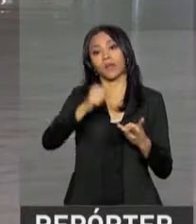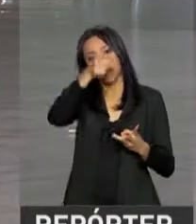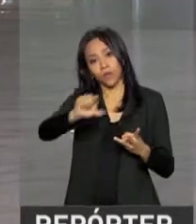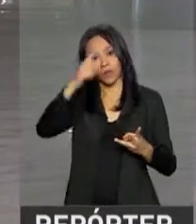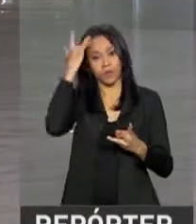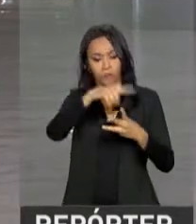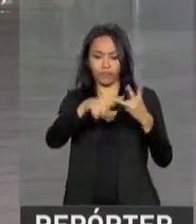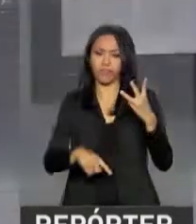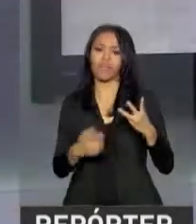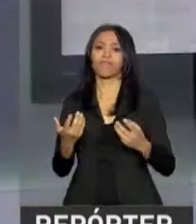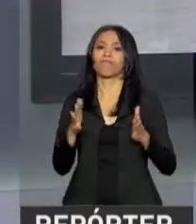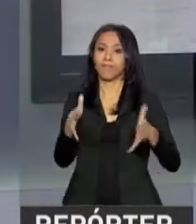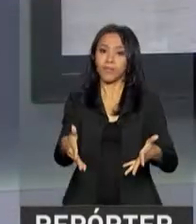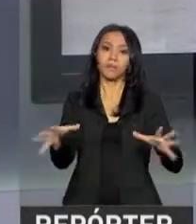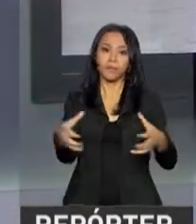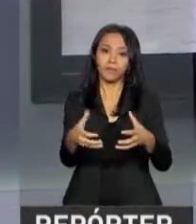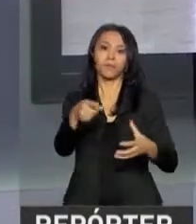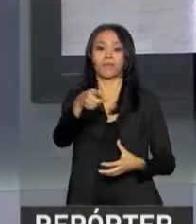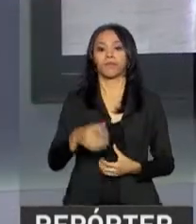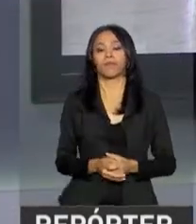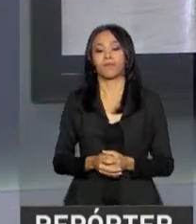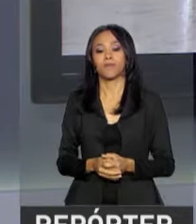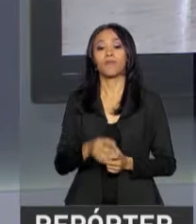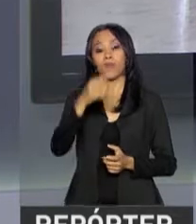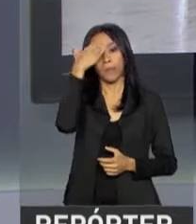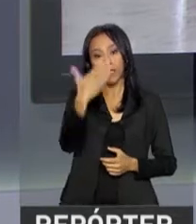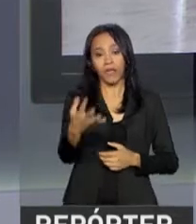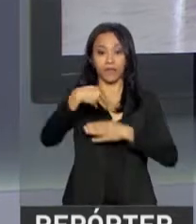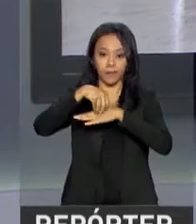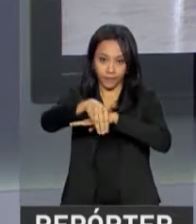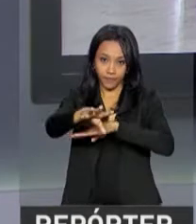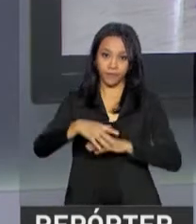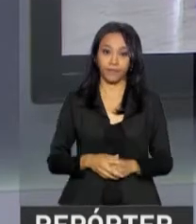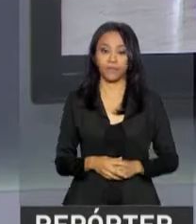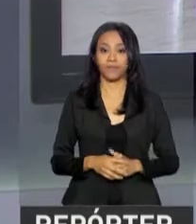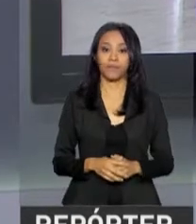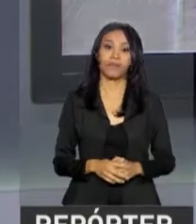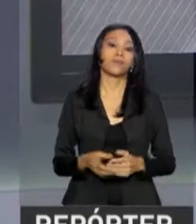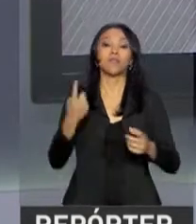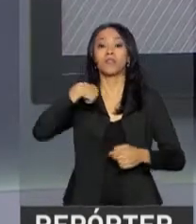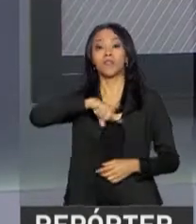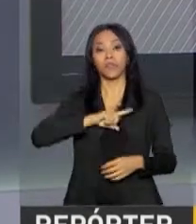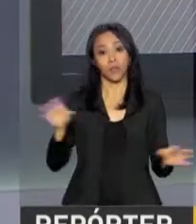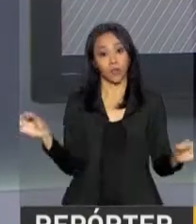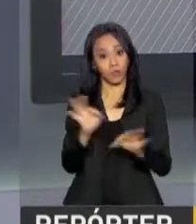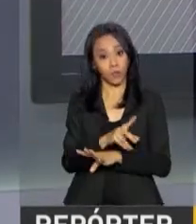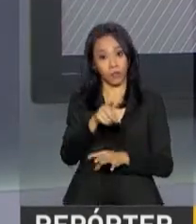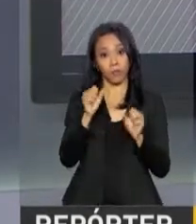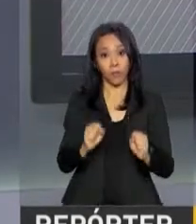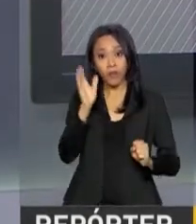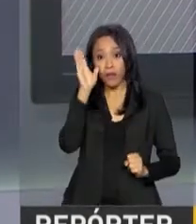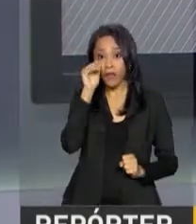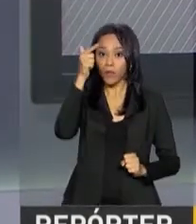correia thaíssa voltamos com você muito obrigada no ano pelas suas informações e nós ficamos por aqui você pode rever